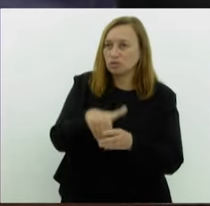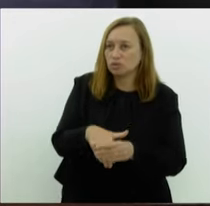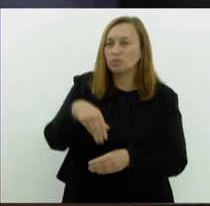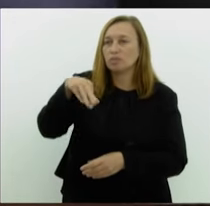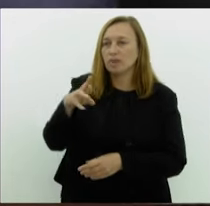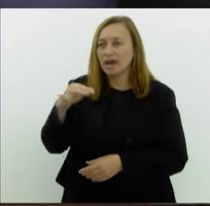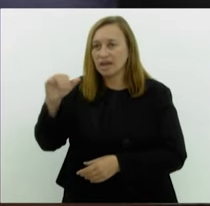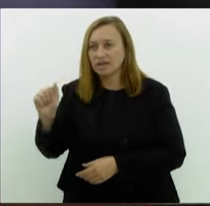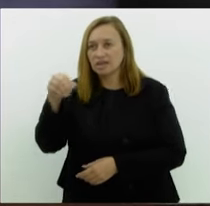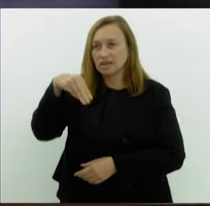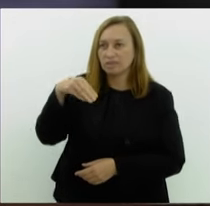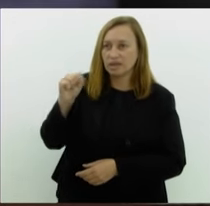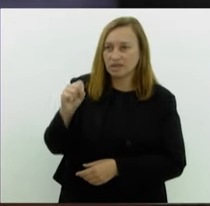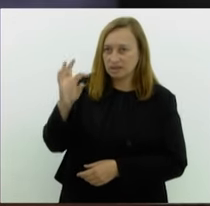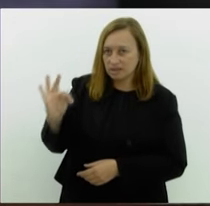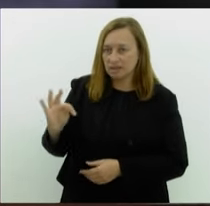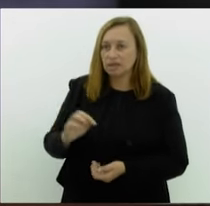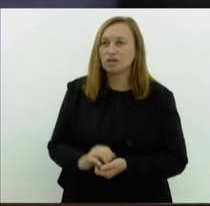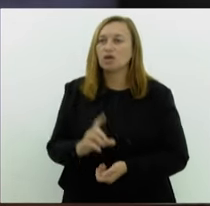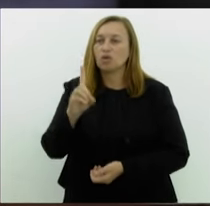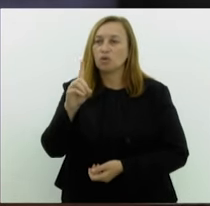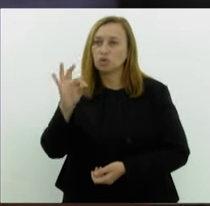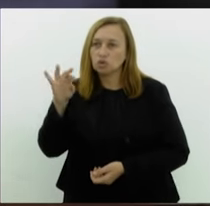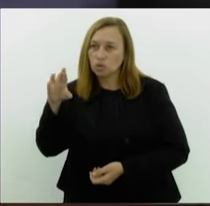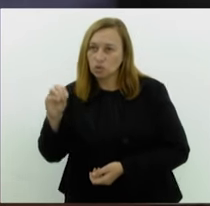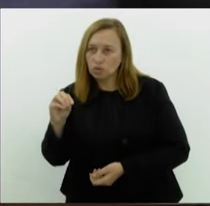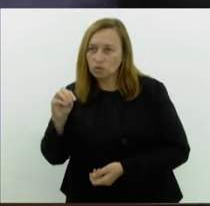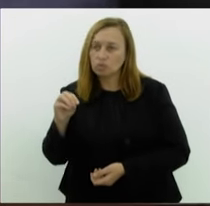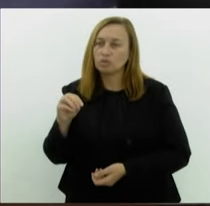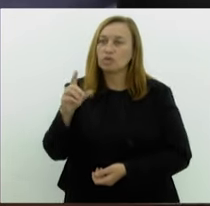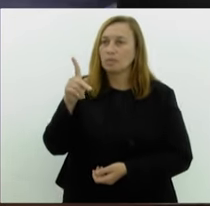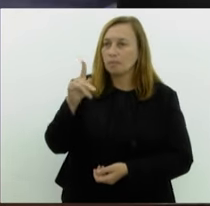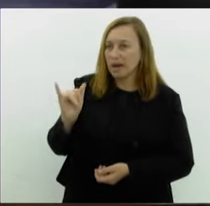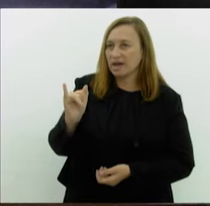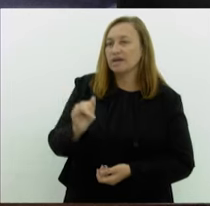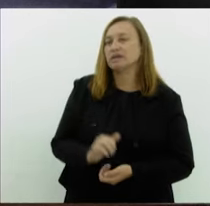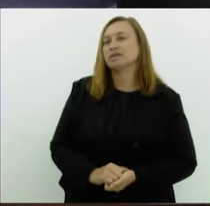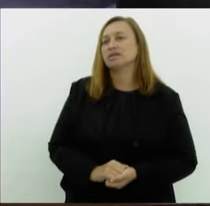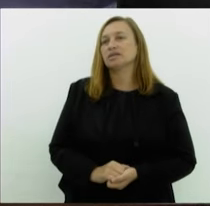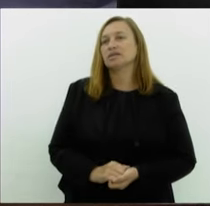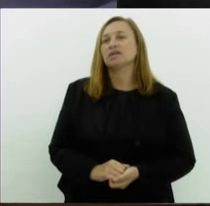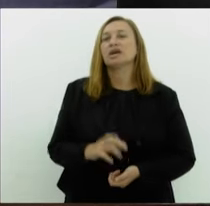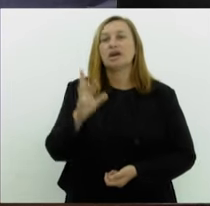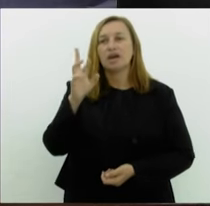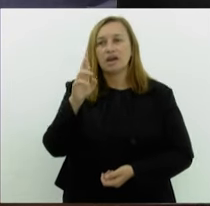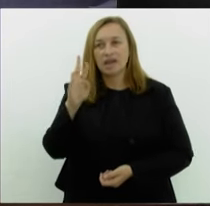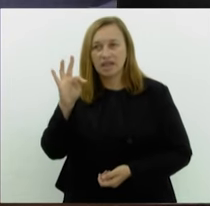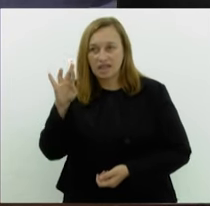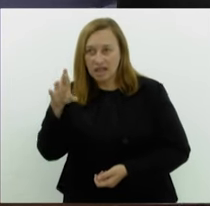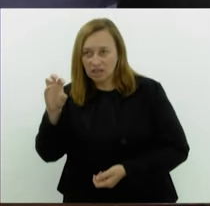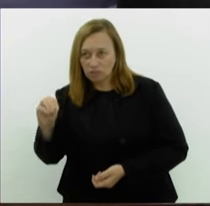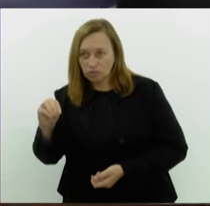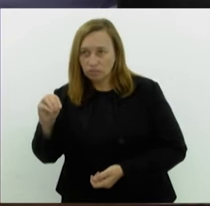do MST, Otone de Paula Pai, Renato Machado,